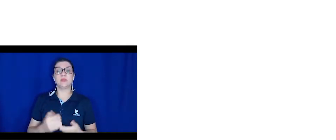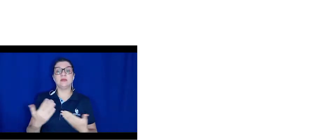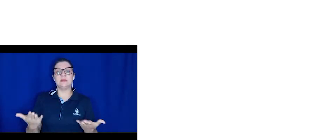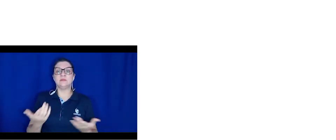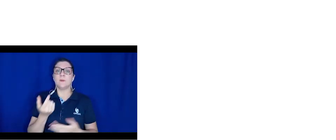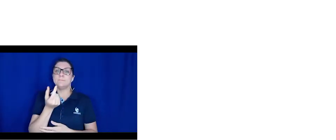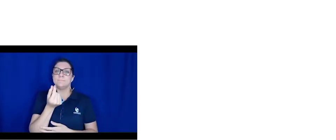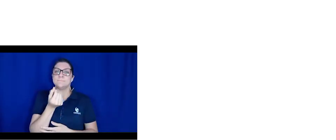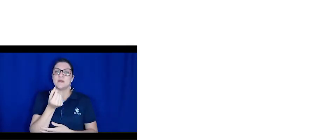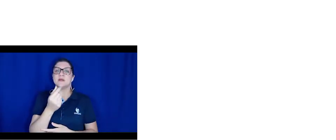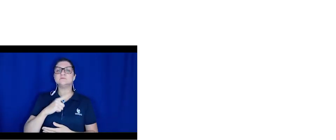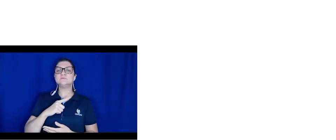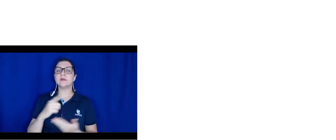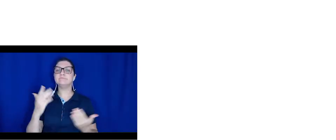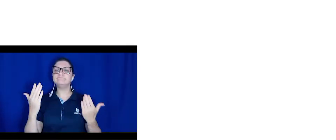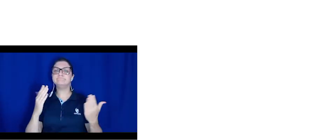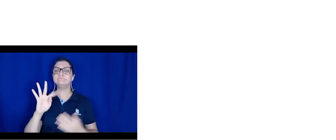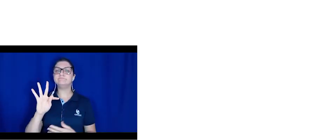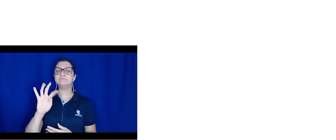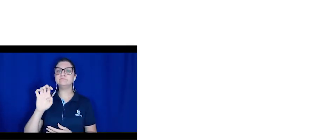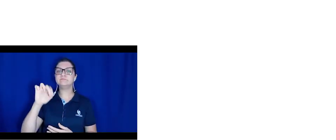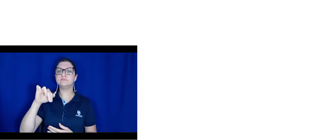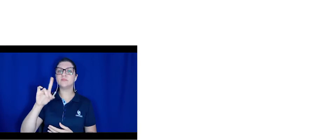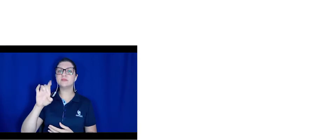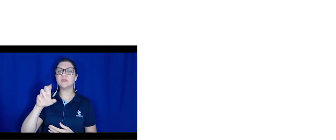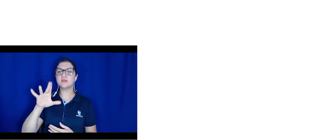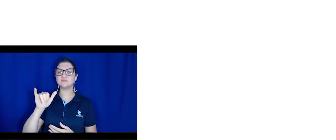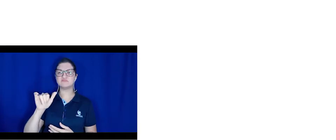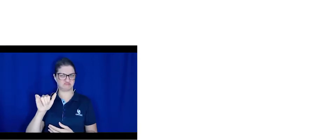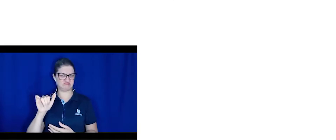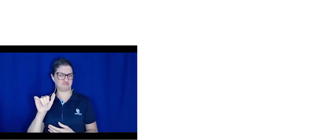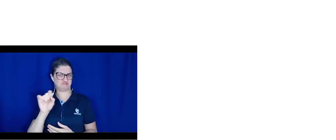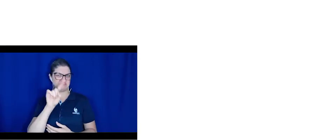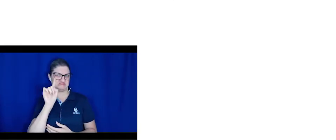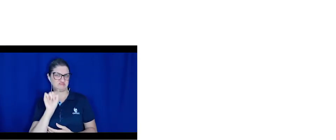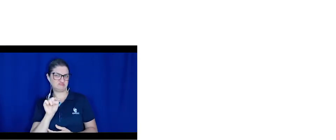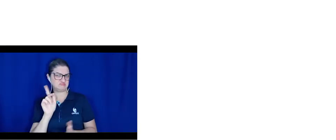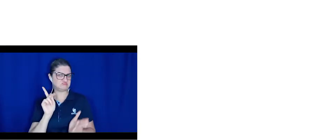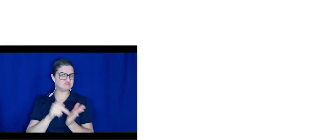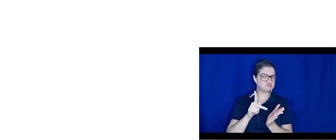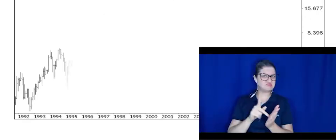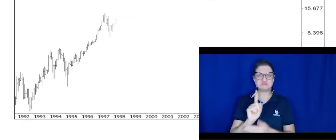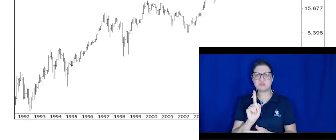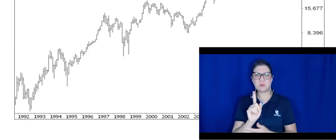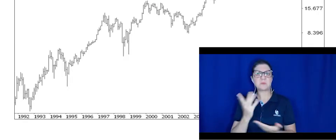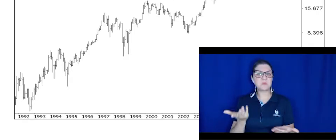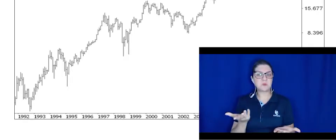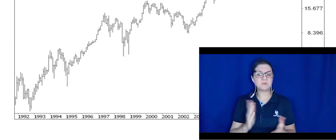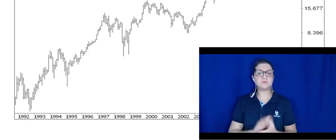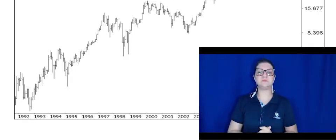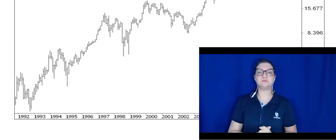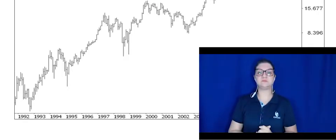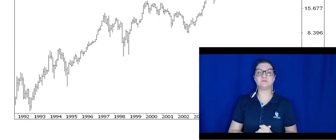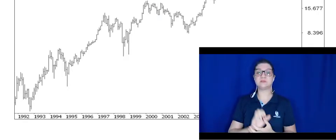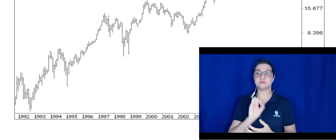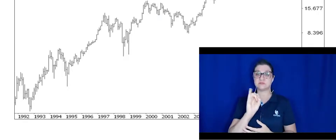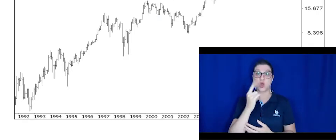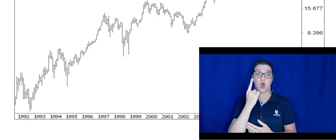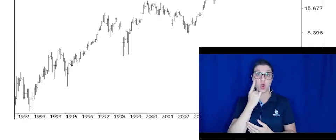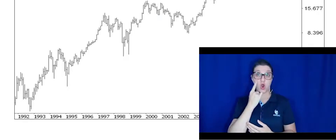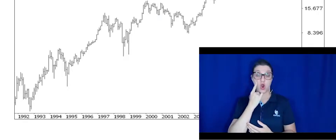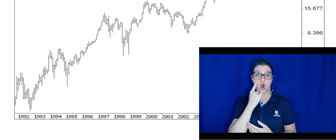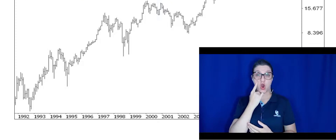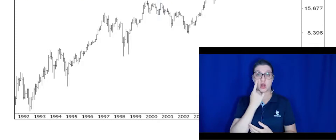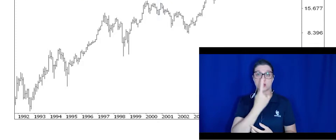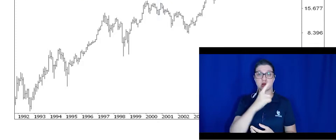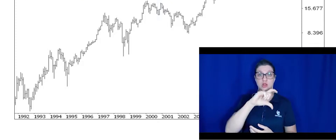Então, os preços se movem em tendência. A pergunta é, será? Será que eles se movem mesmo em tendência? E se nós olharmos a